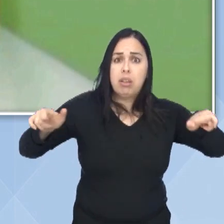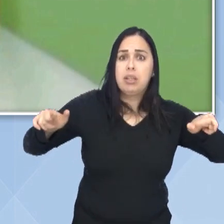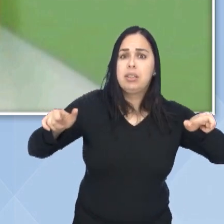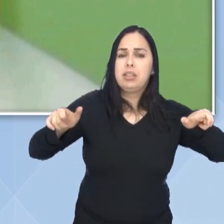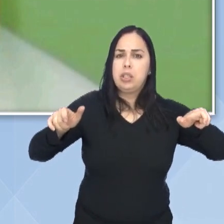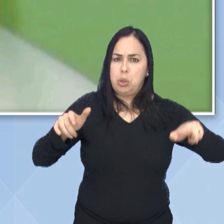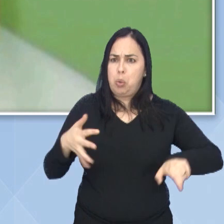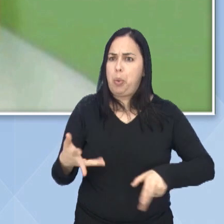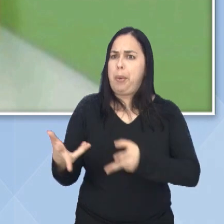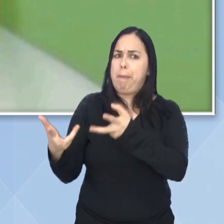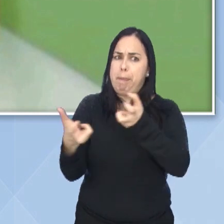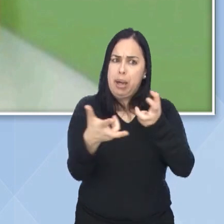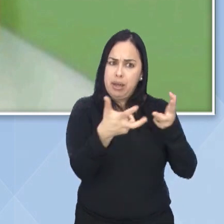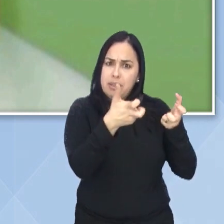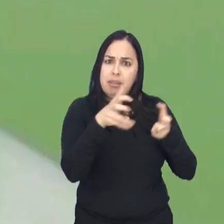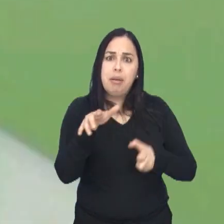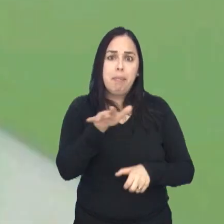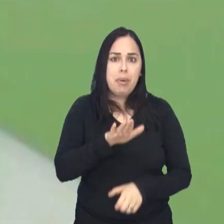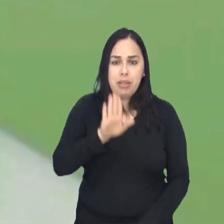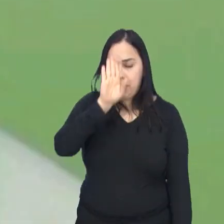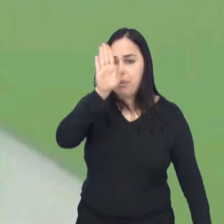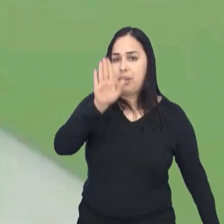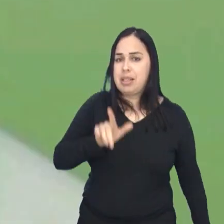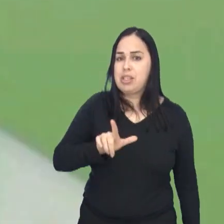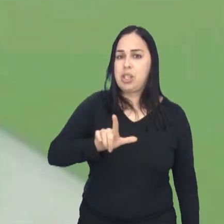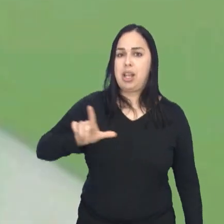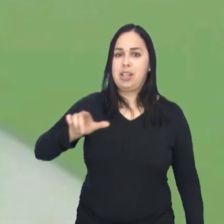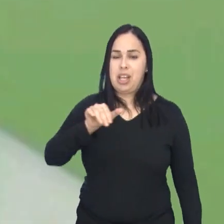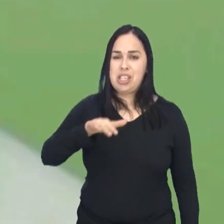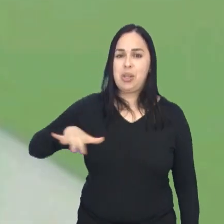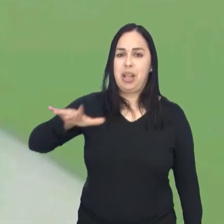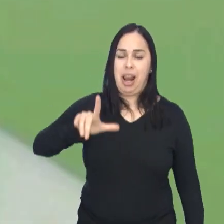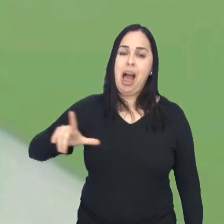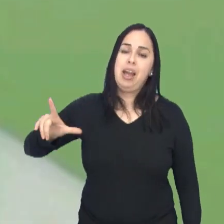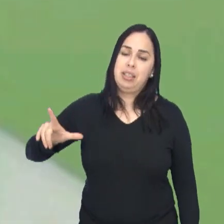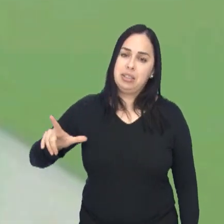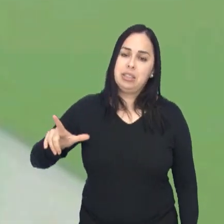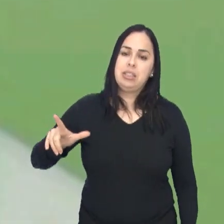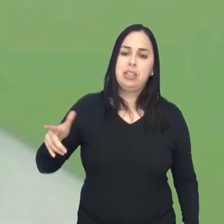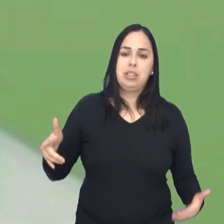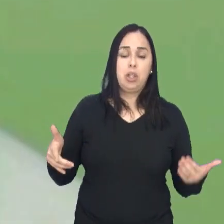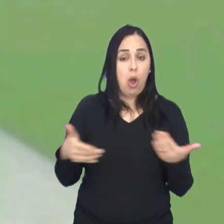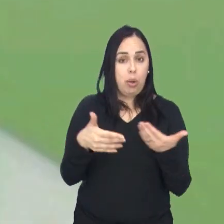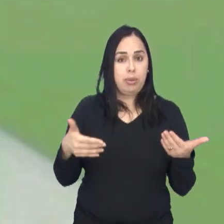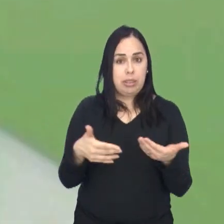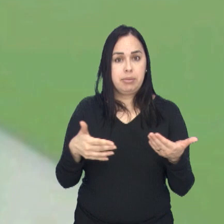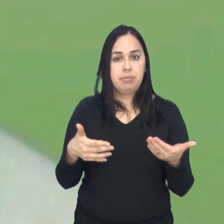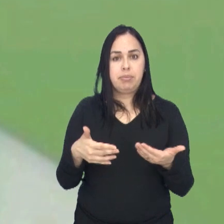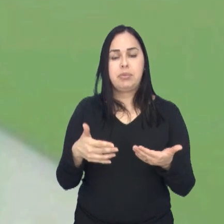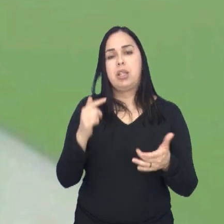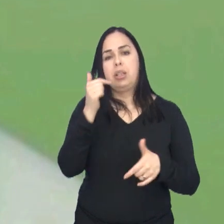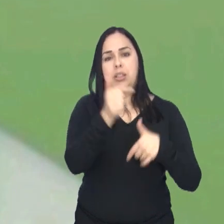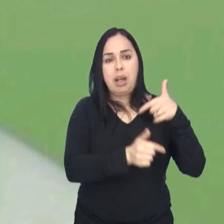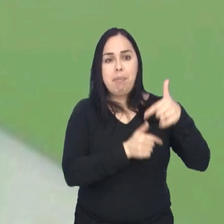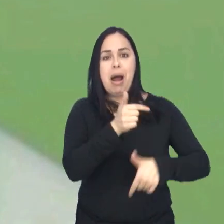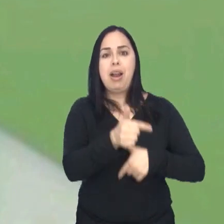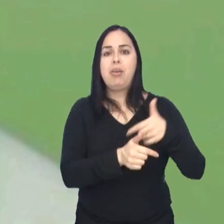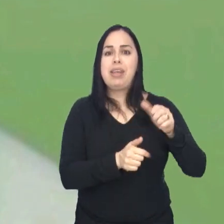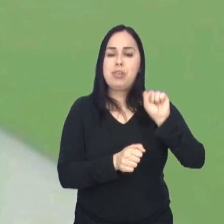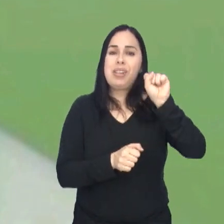a realidade da Zona Leste de São José dos Campos. E atualmente estou atuando na Zona